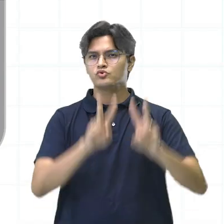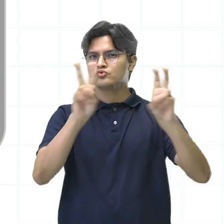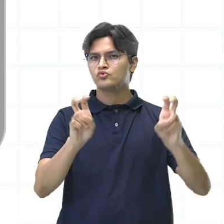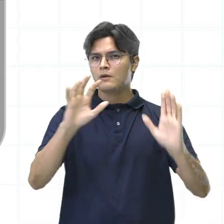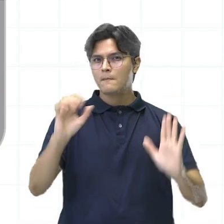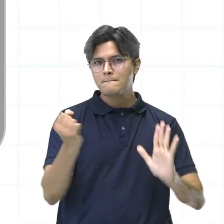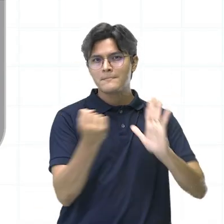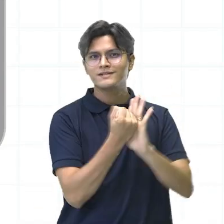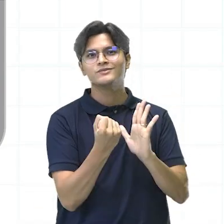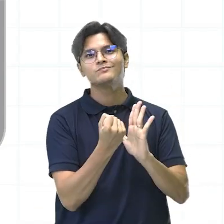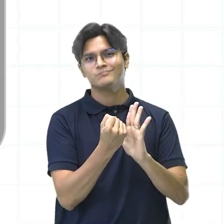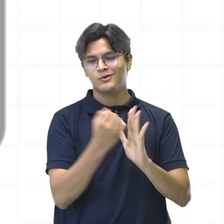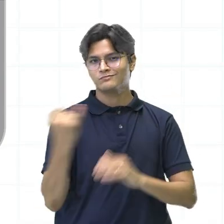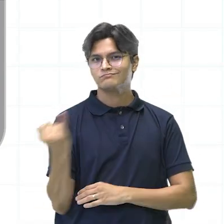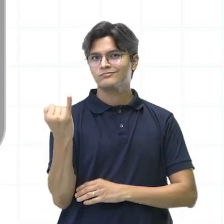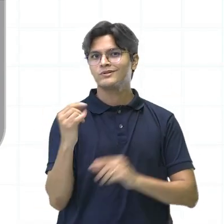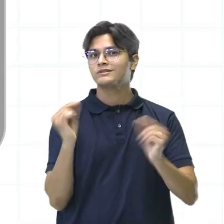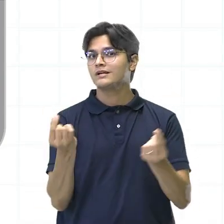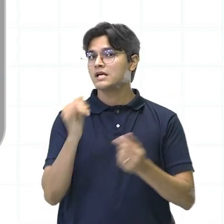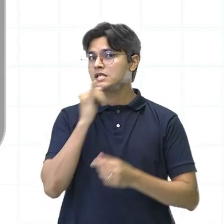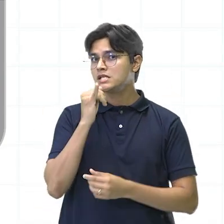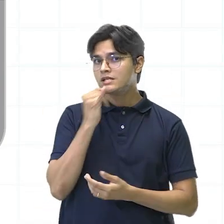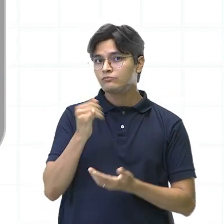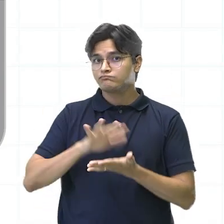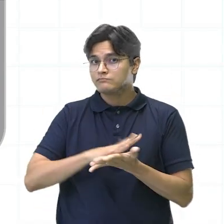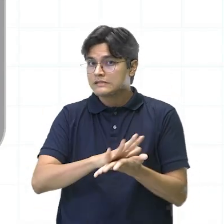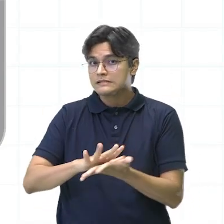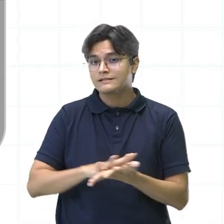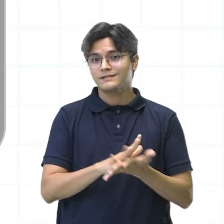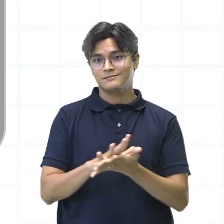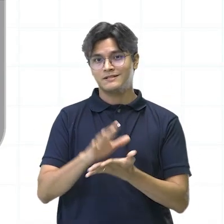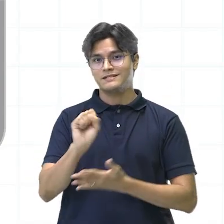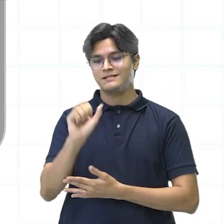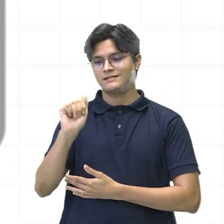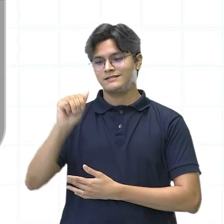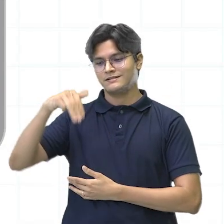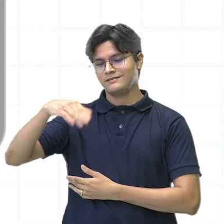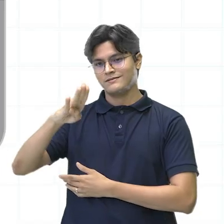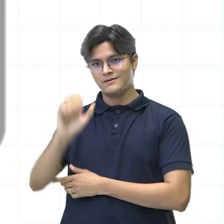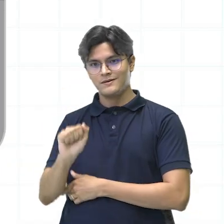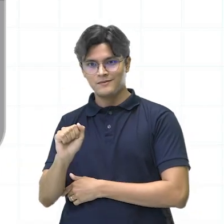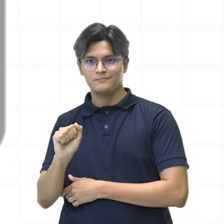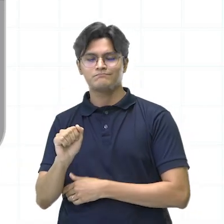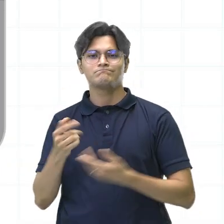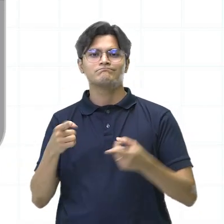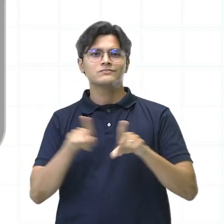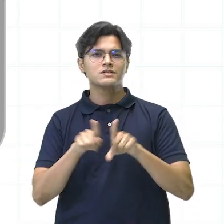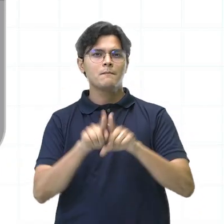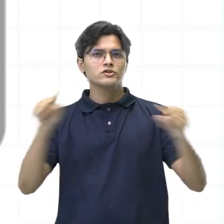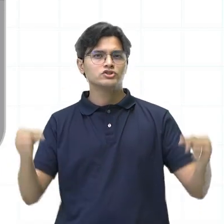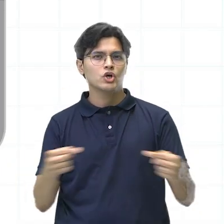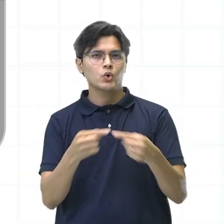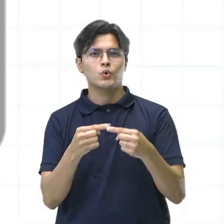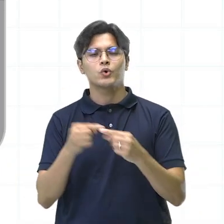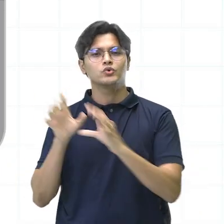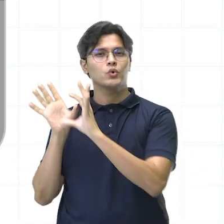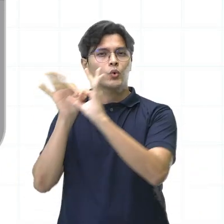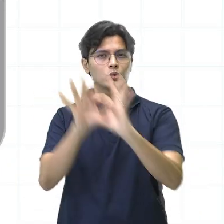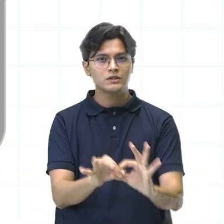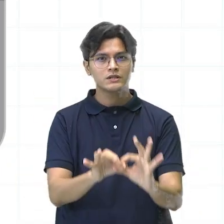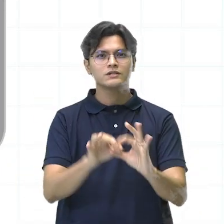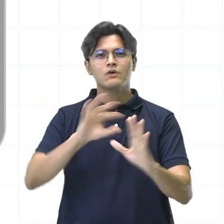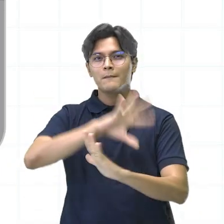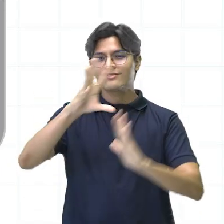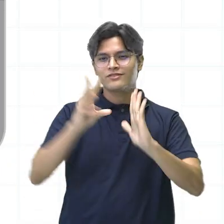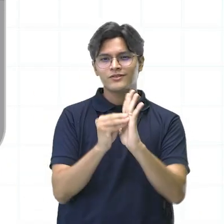nos marca, o samba, né? E quando falamos voltado para o nosso contexto amazônico, vamos trazer a